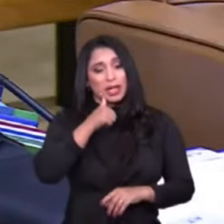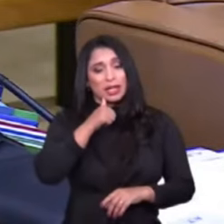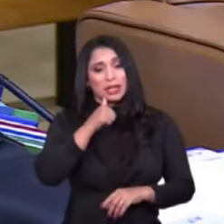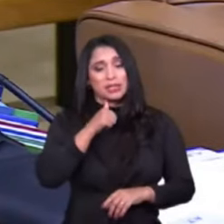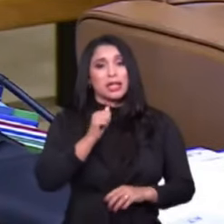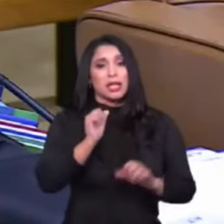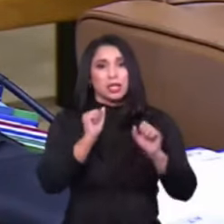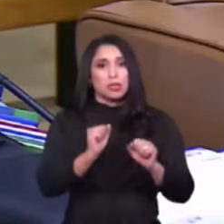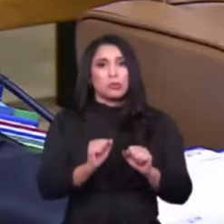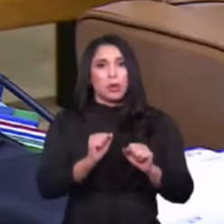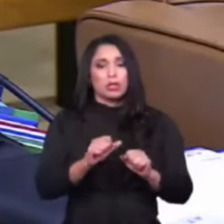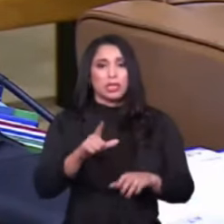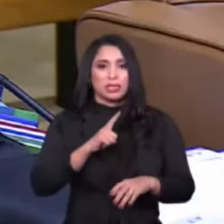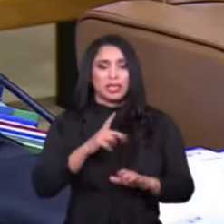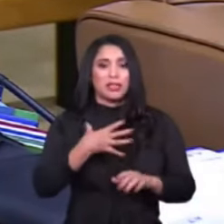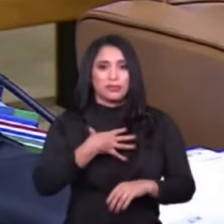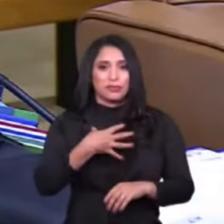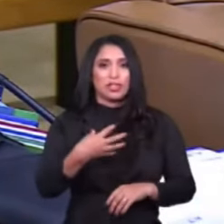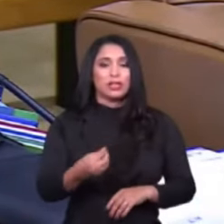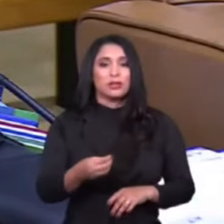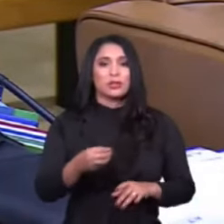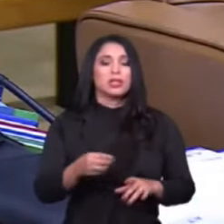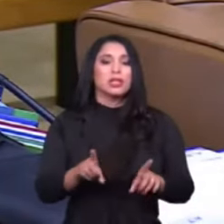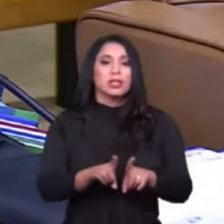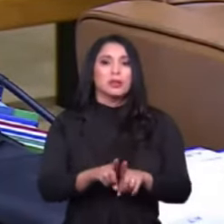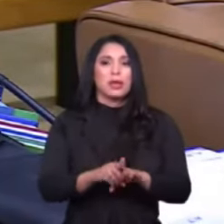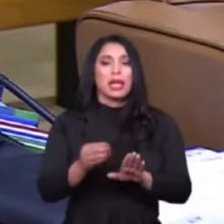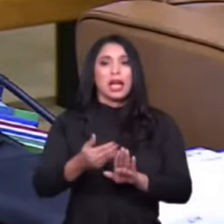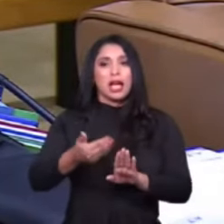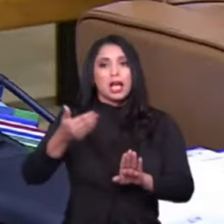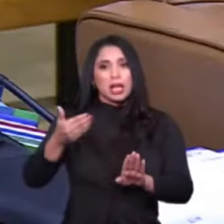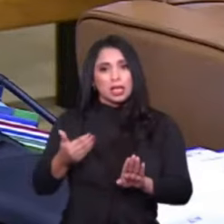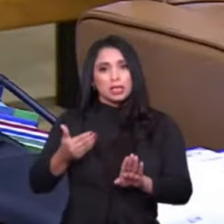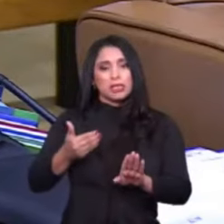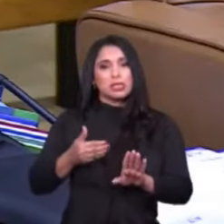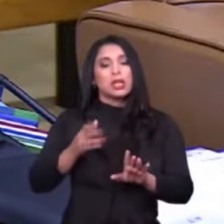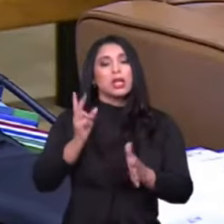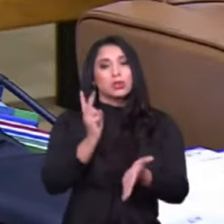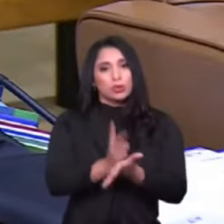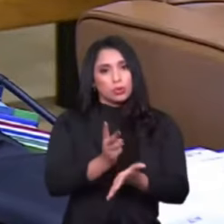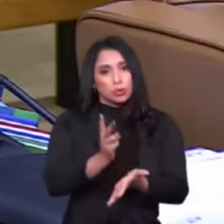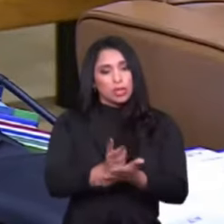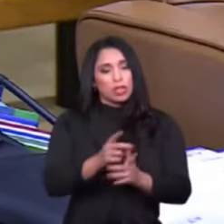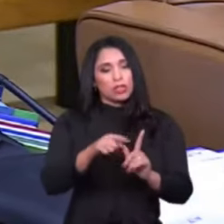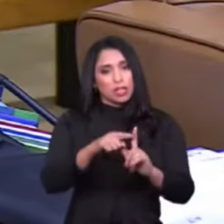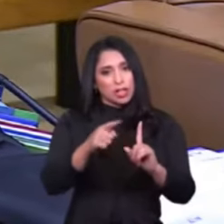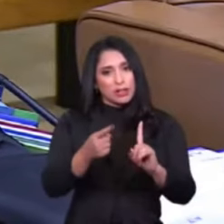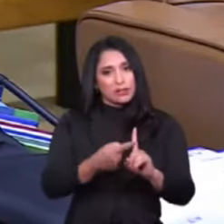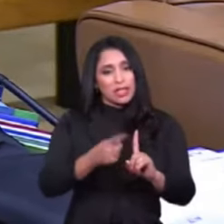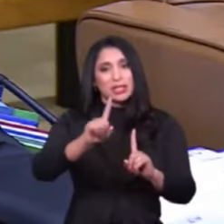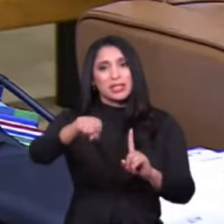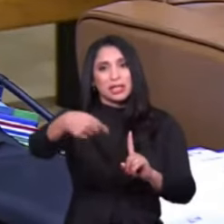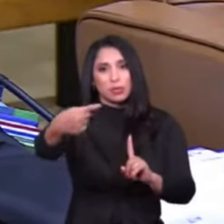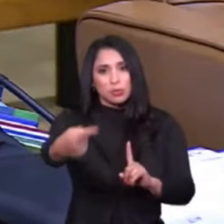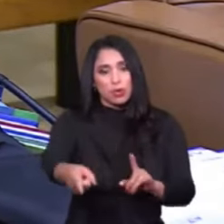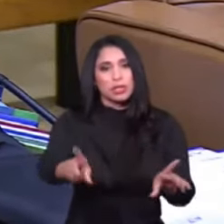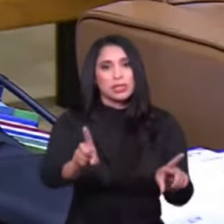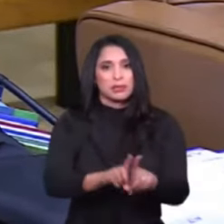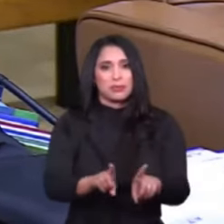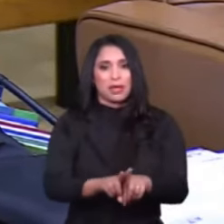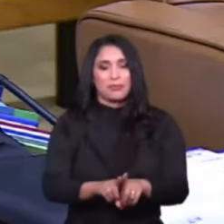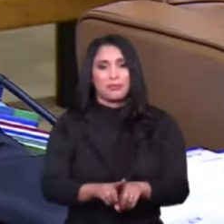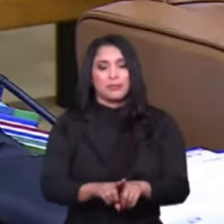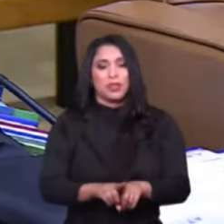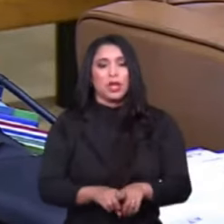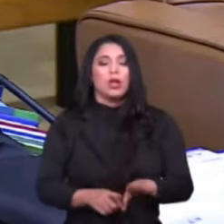reprodutiva, incluindo mulheres antes, durante e após a gravidez. A literatura científica documentou os